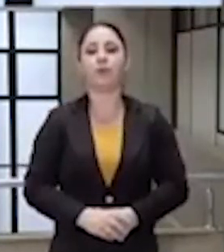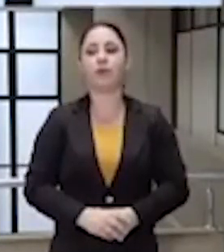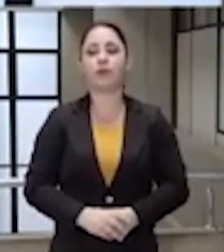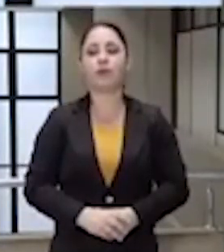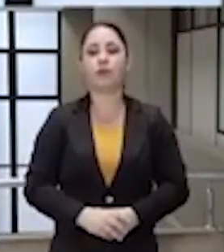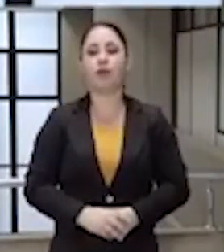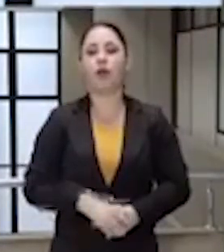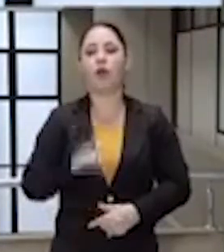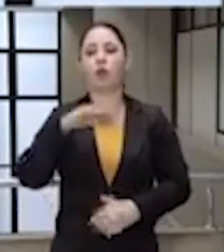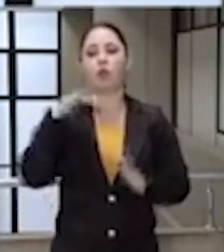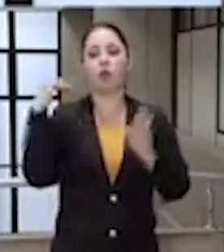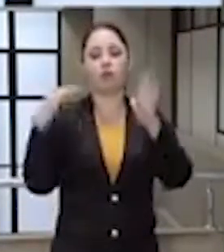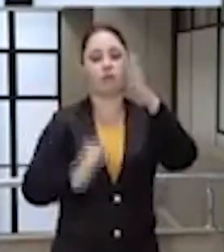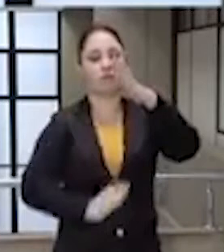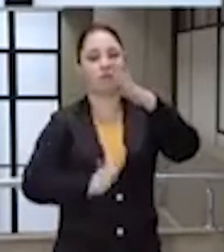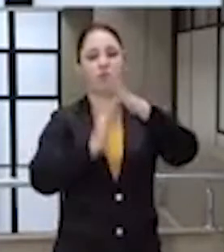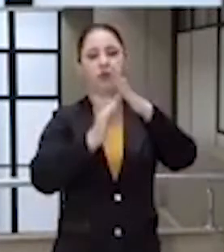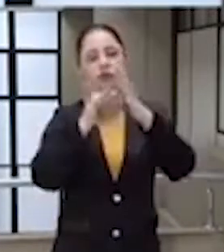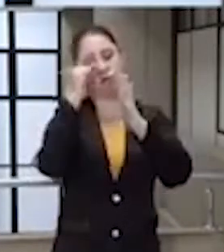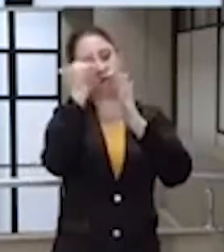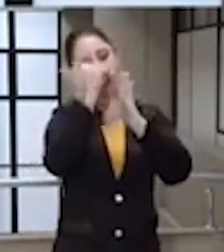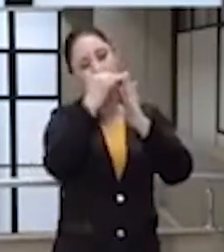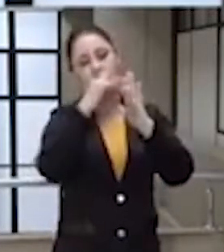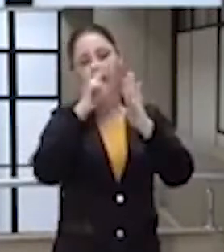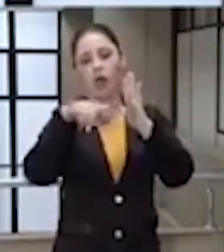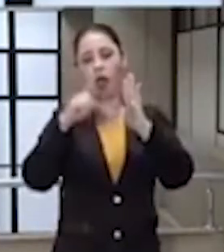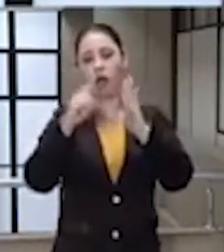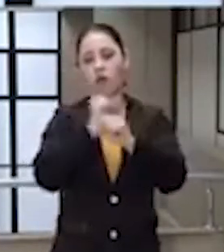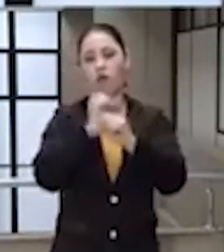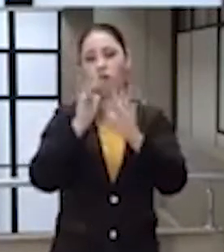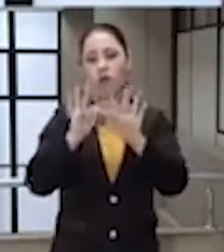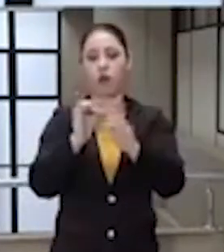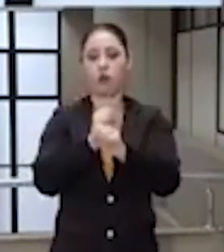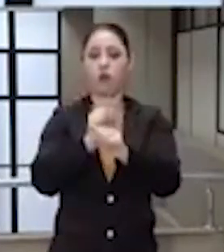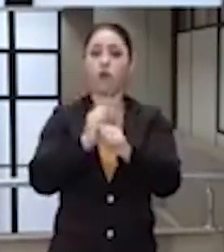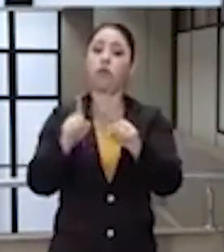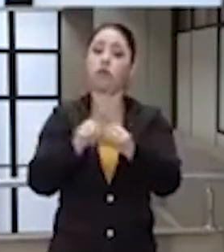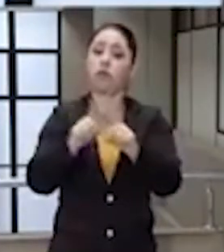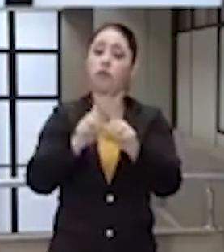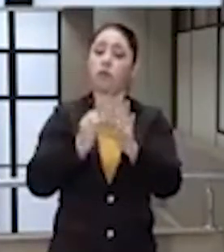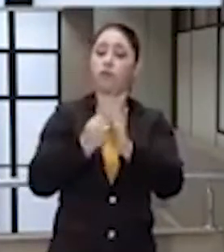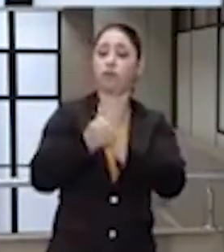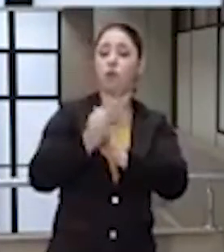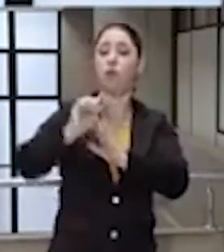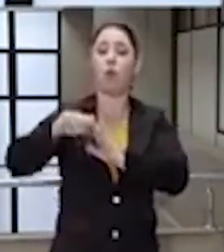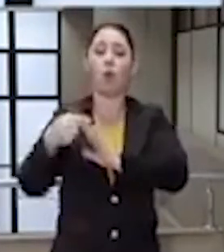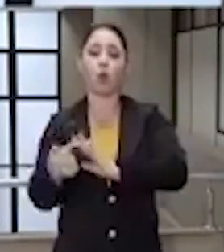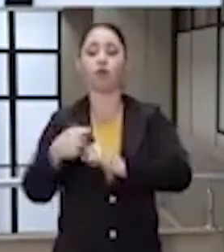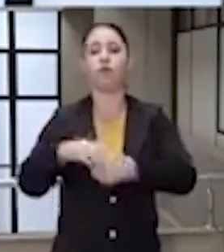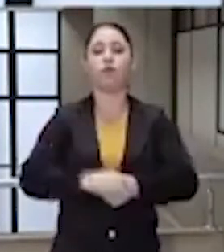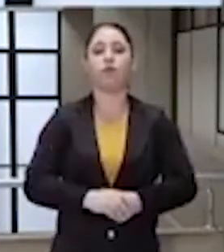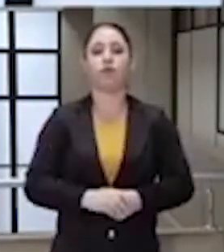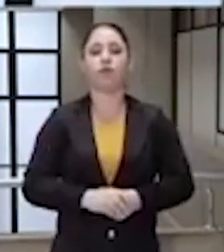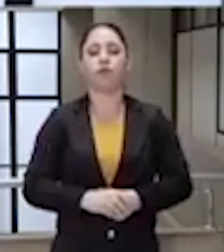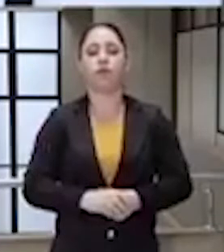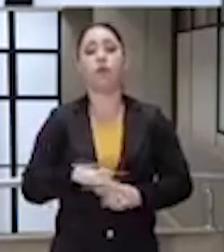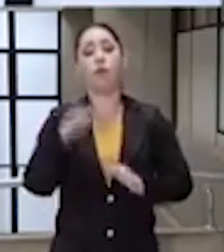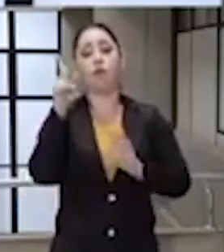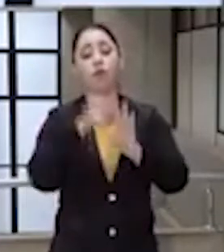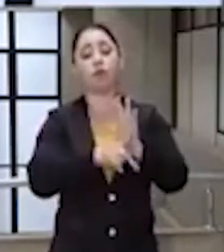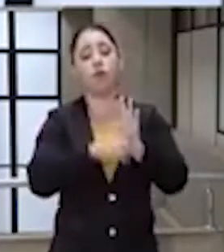meta fiscal para o final do ano também deve vir nessa próxima peça orçamentária. Os projetos